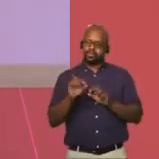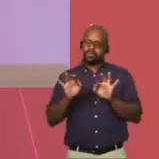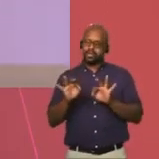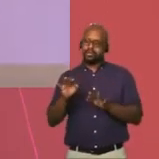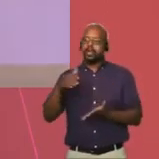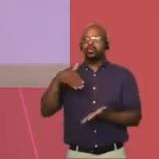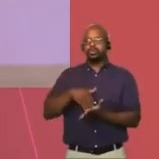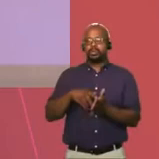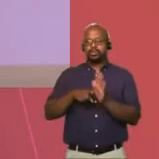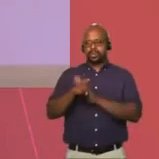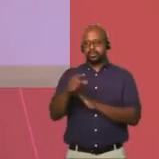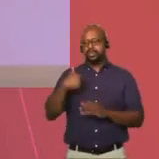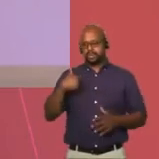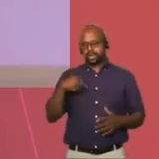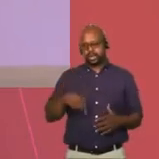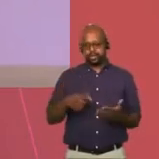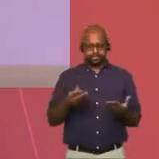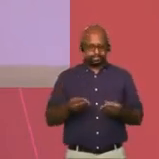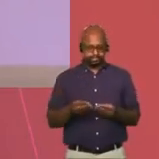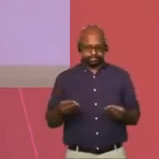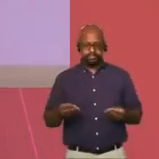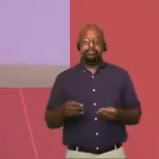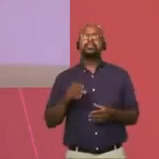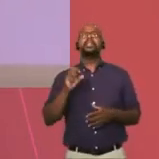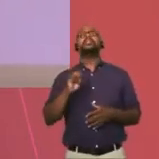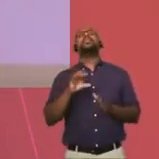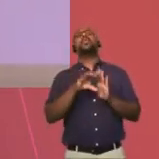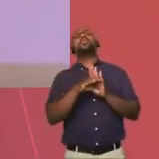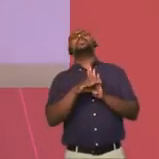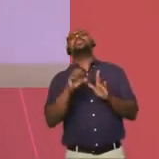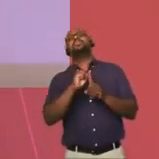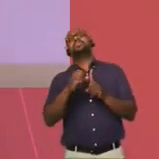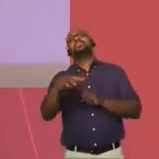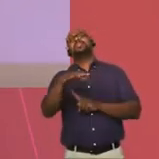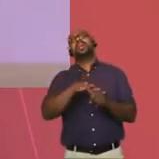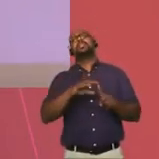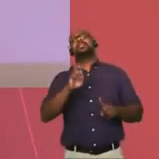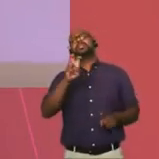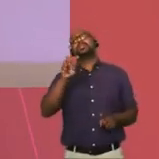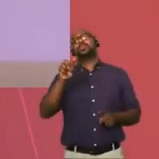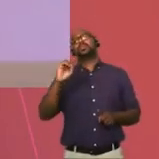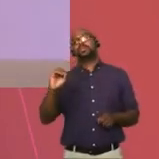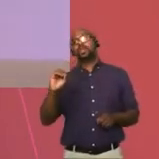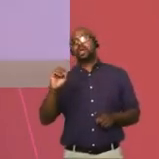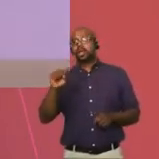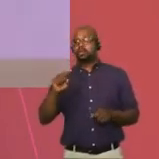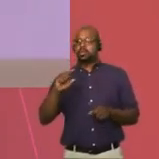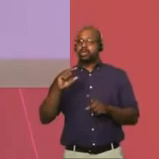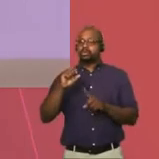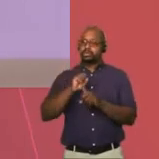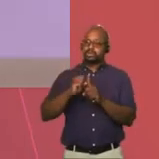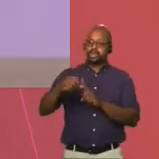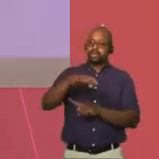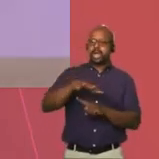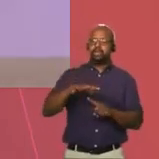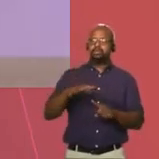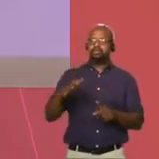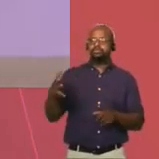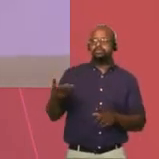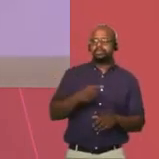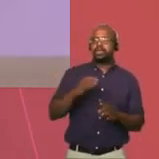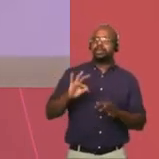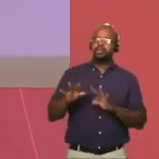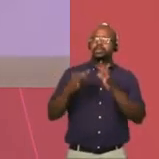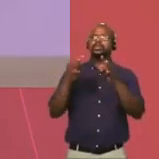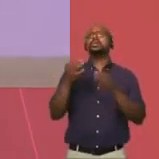faço a última pergunta que eu tenho aqui se um conceito de sociedade 5.0 trata-se de uma sociedade utilizada pela tecnologia